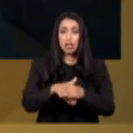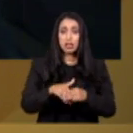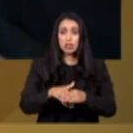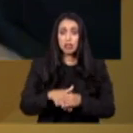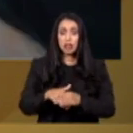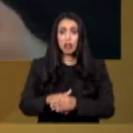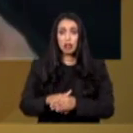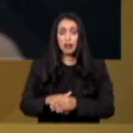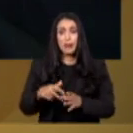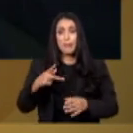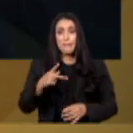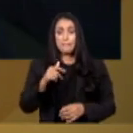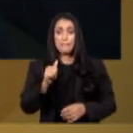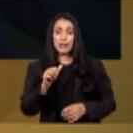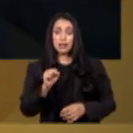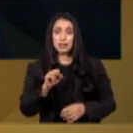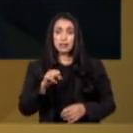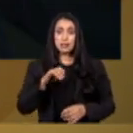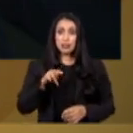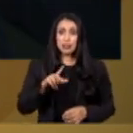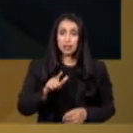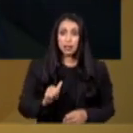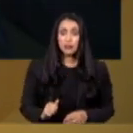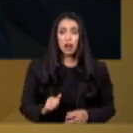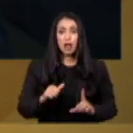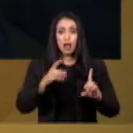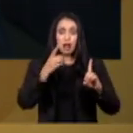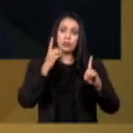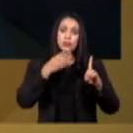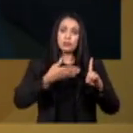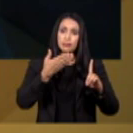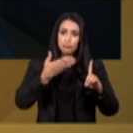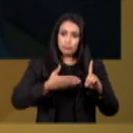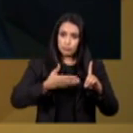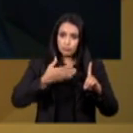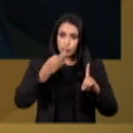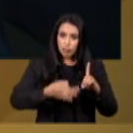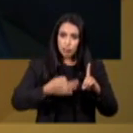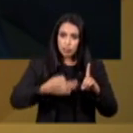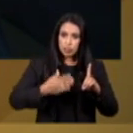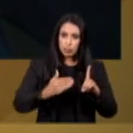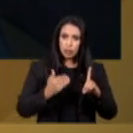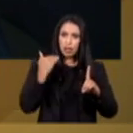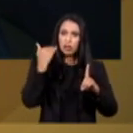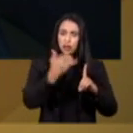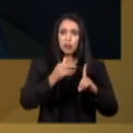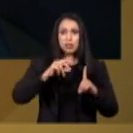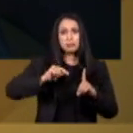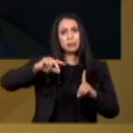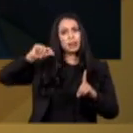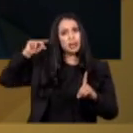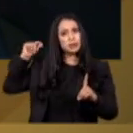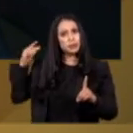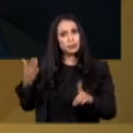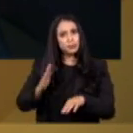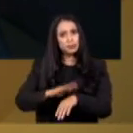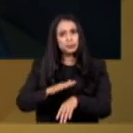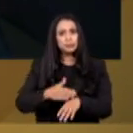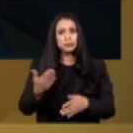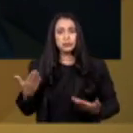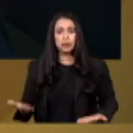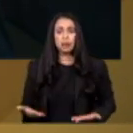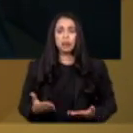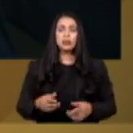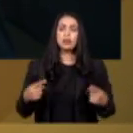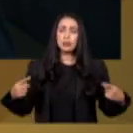eleitoral passiva elegibilidade ao desembargador os mais antigos concordo com excelência pela meu